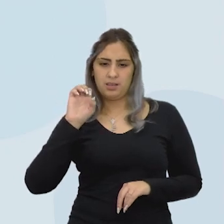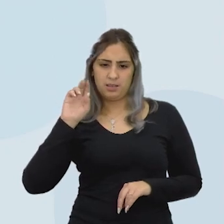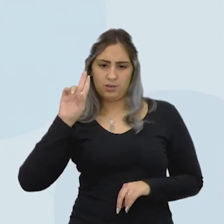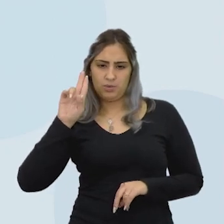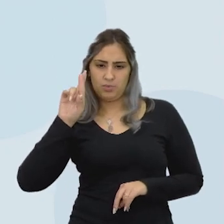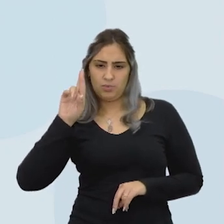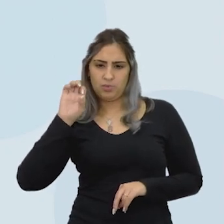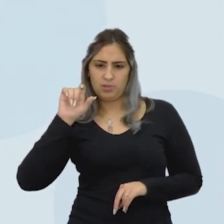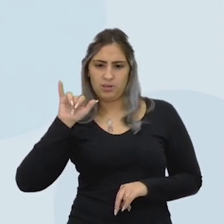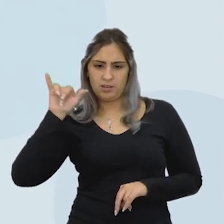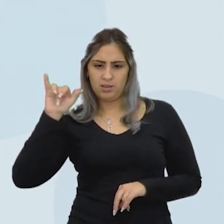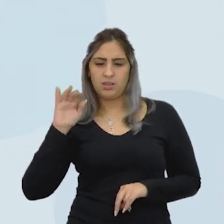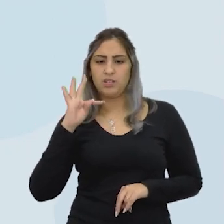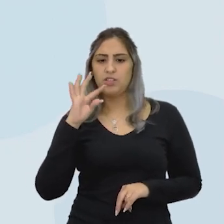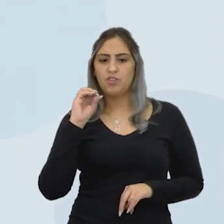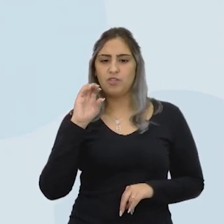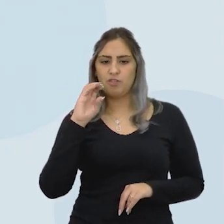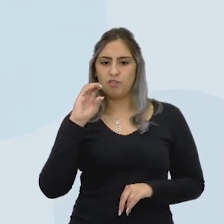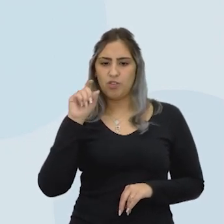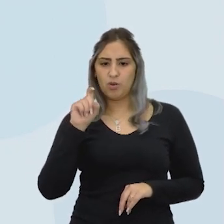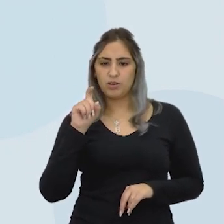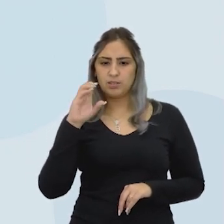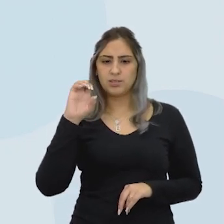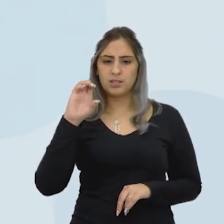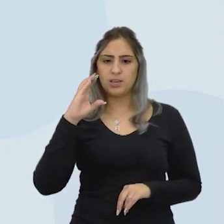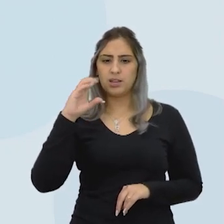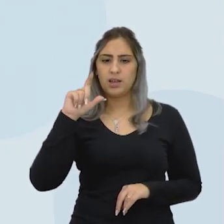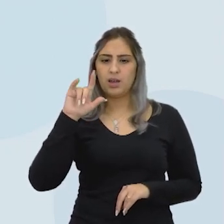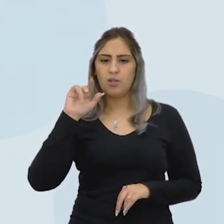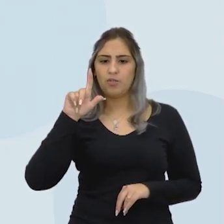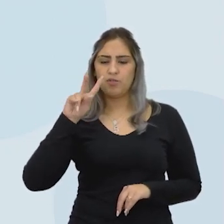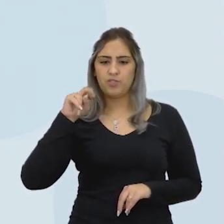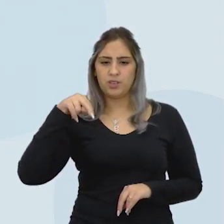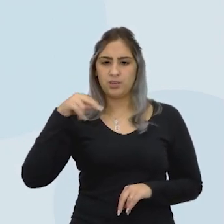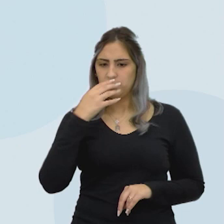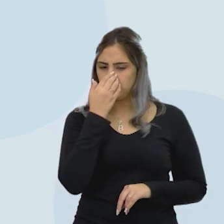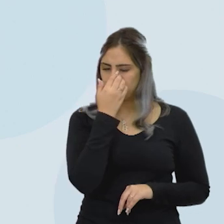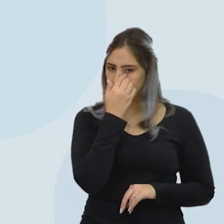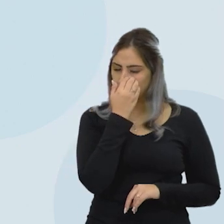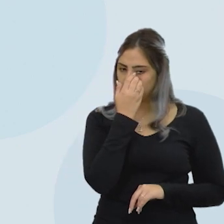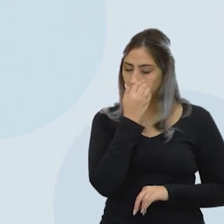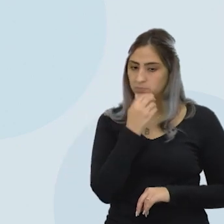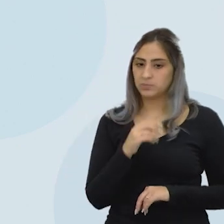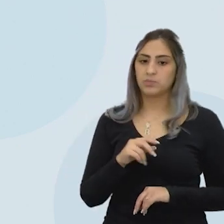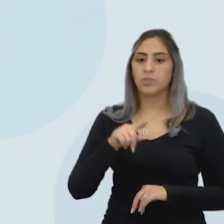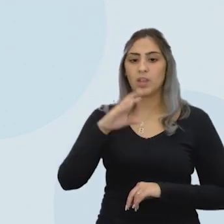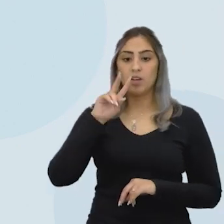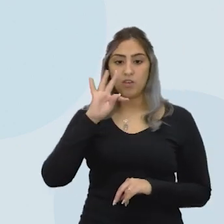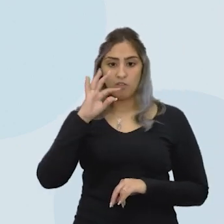do Urey, a gente já falou um pouquinho, né? Sim. E aí a gente ressalta Fox e Calvin porque